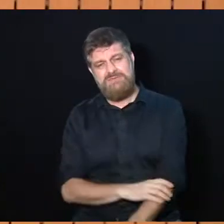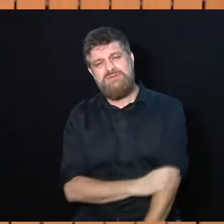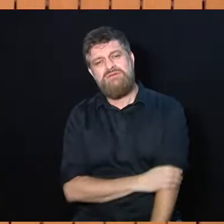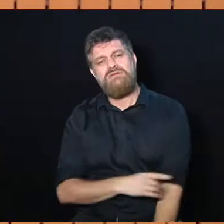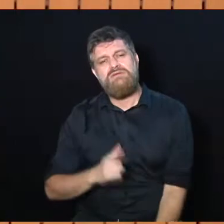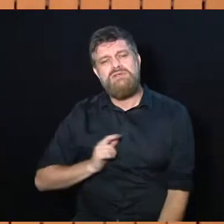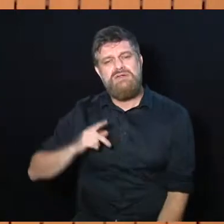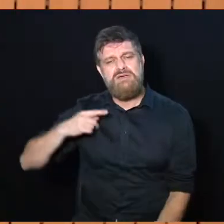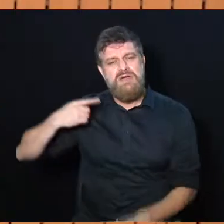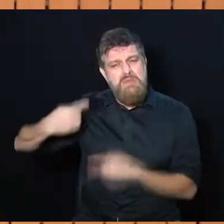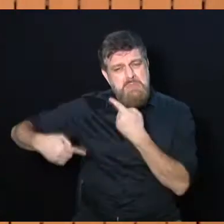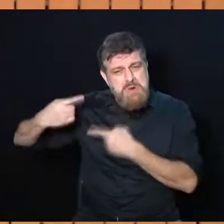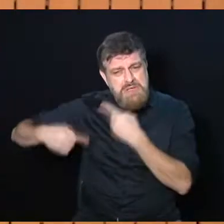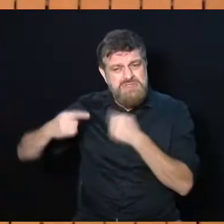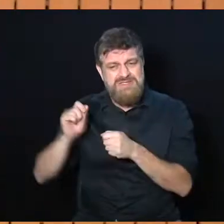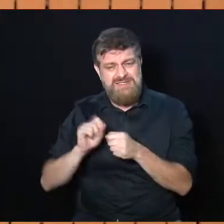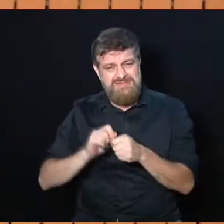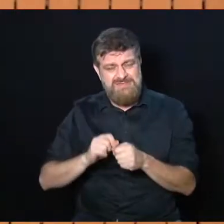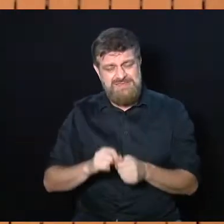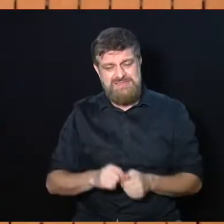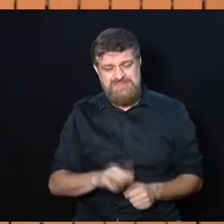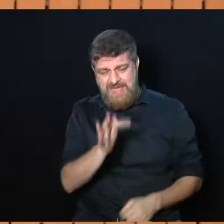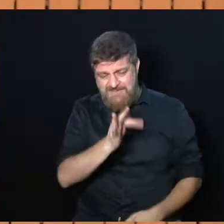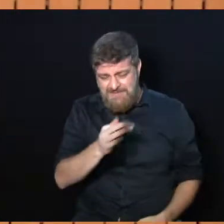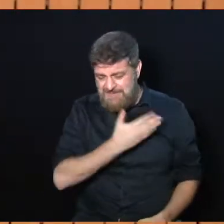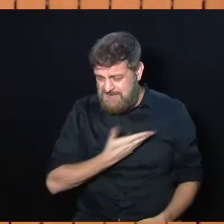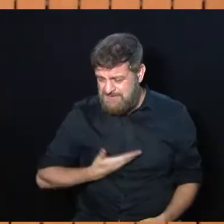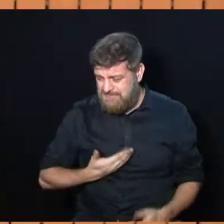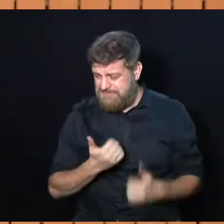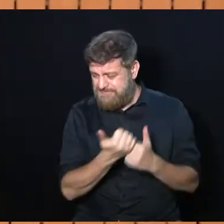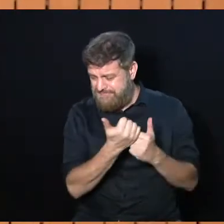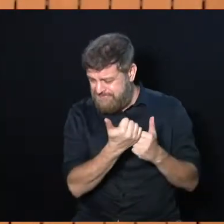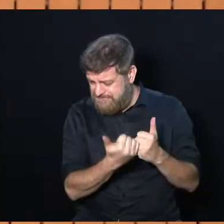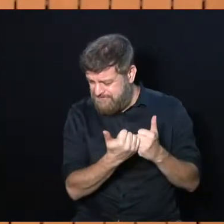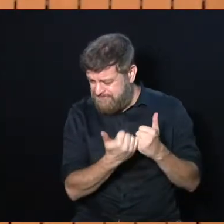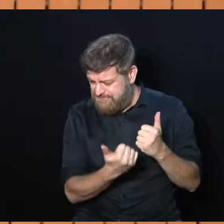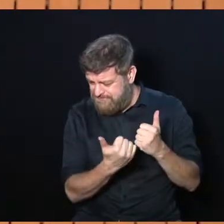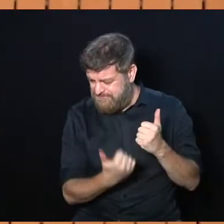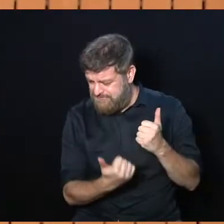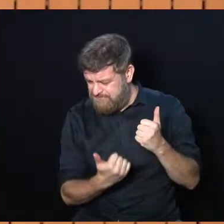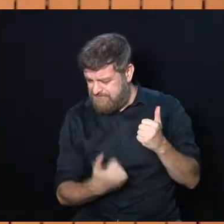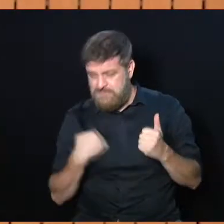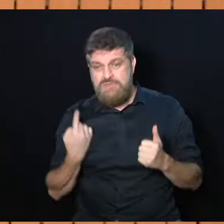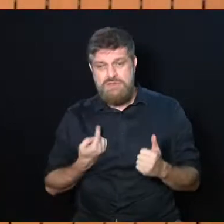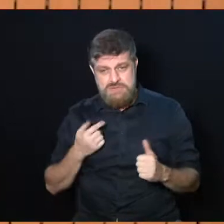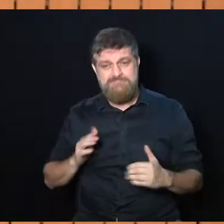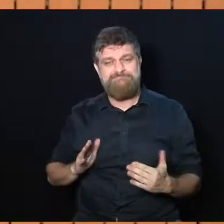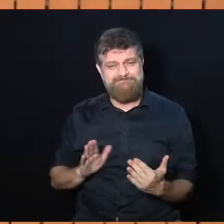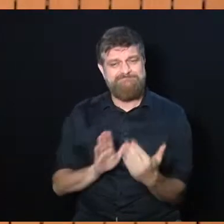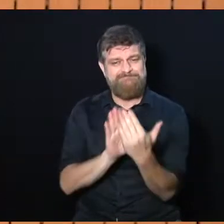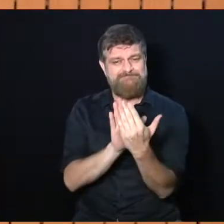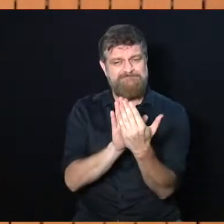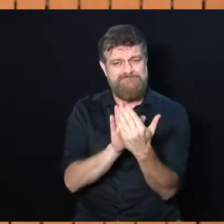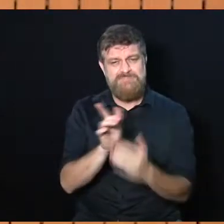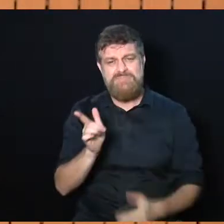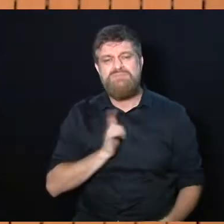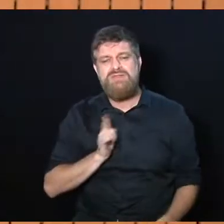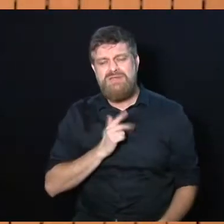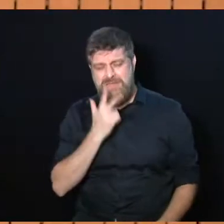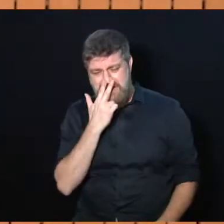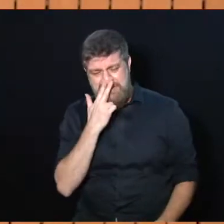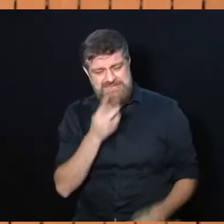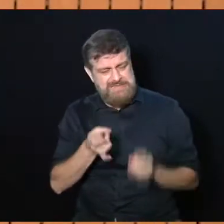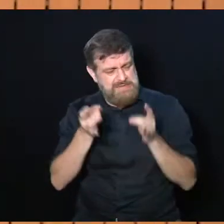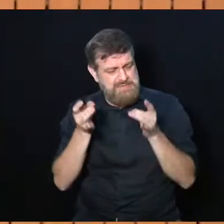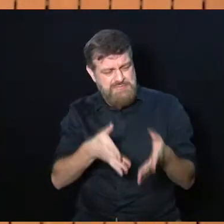políticas que colocam, que agravam a crise da universidade pública, né, e muitas vezes a gente tem enfrentado um certo desdém em